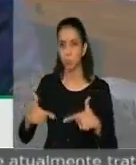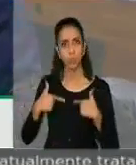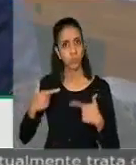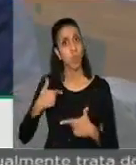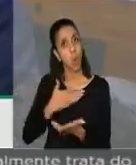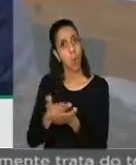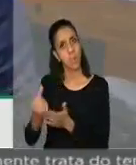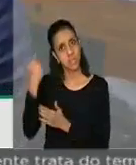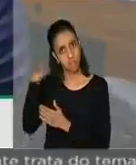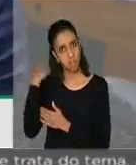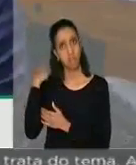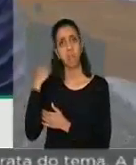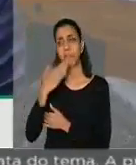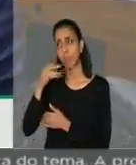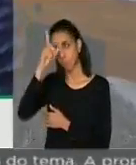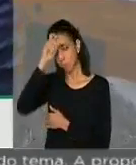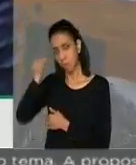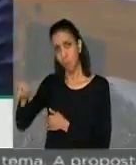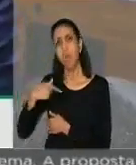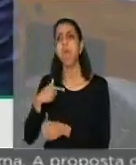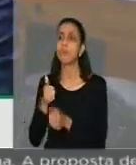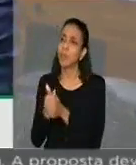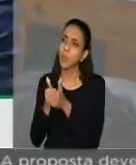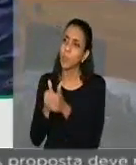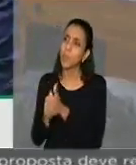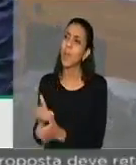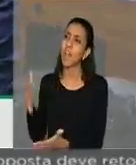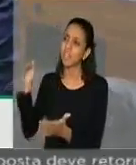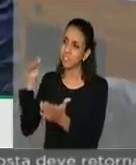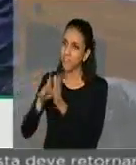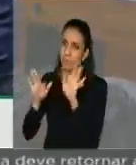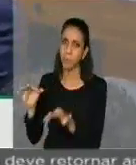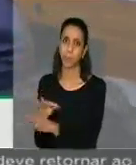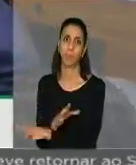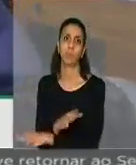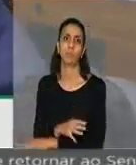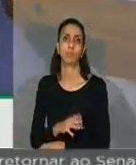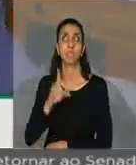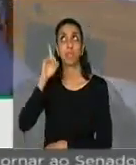a luta por esse hospital e vou acompanhar até vê-lo funcionando, se Deus quiser. Agradeço, deputado.